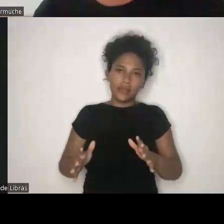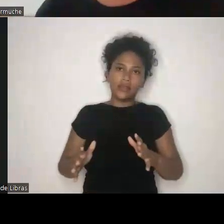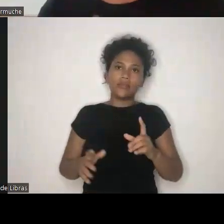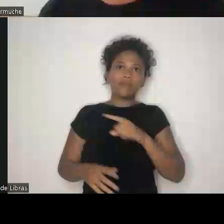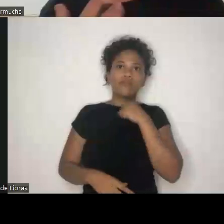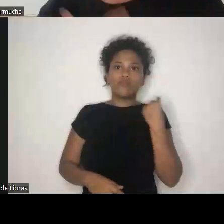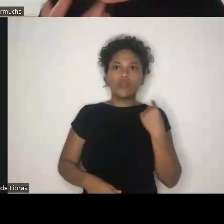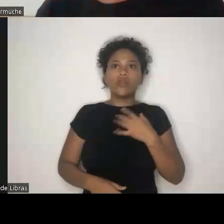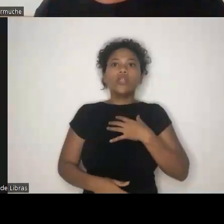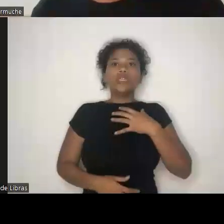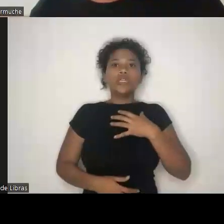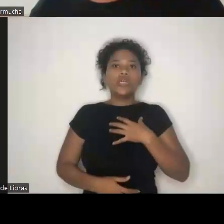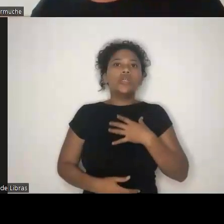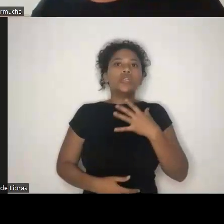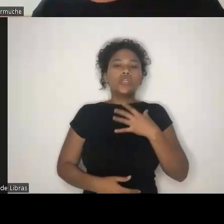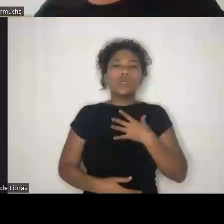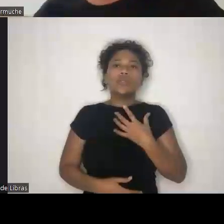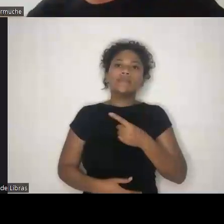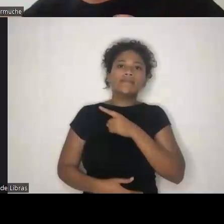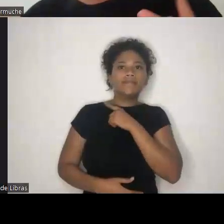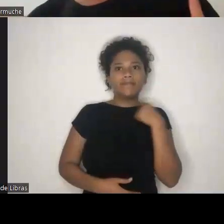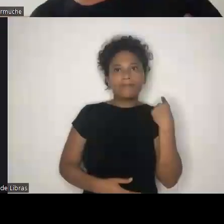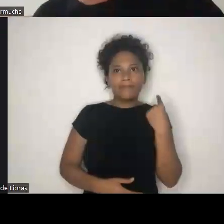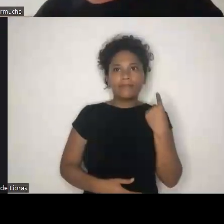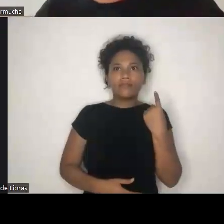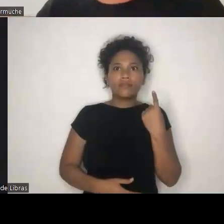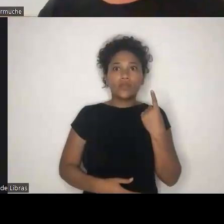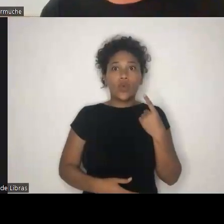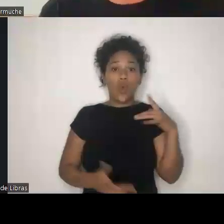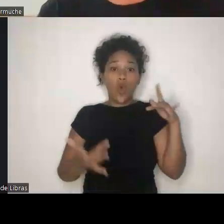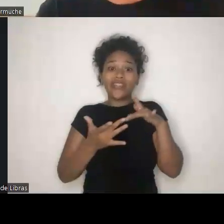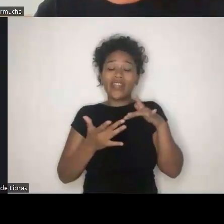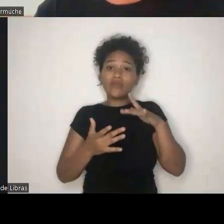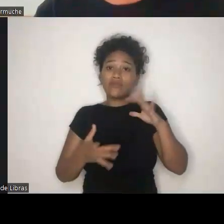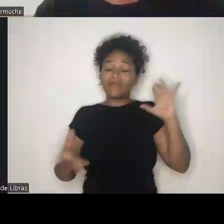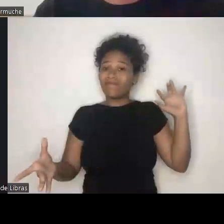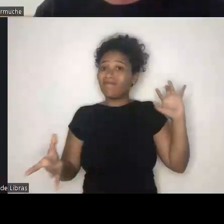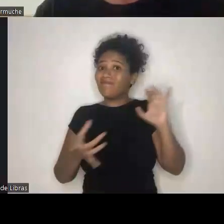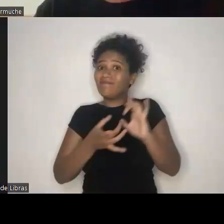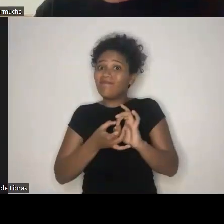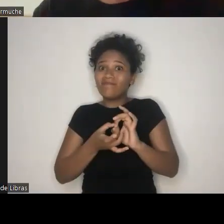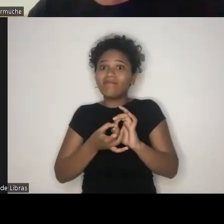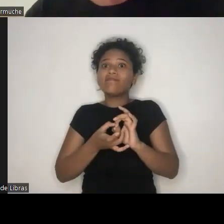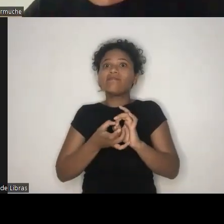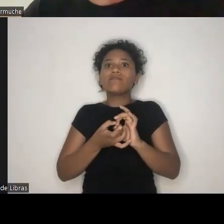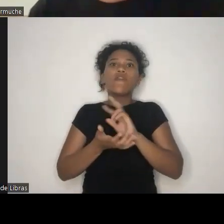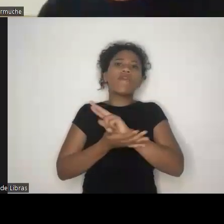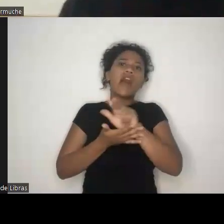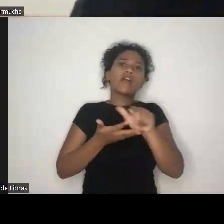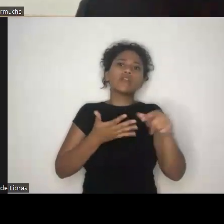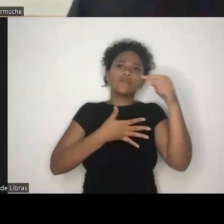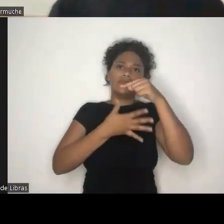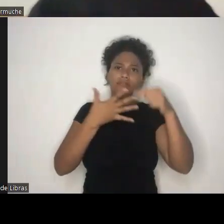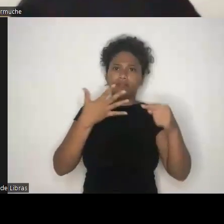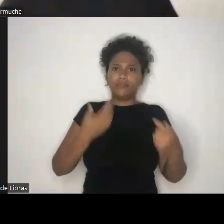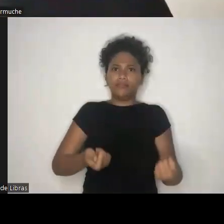ar então eu ajudei ele a se reviver então tive um contato muito próximo e e várias outras questões que me